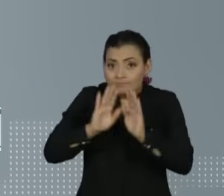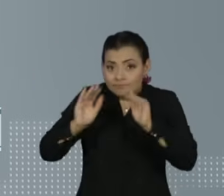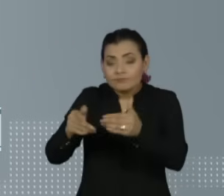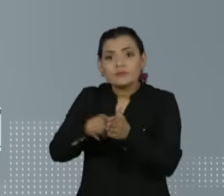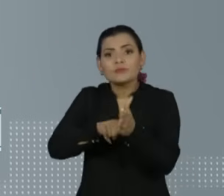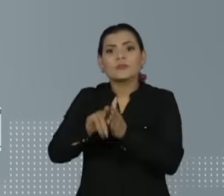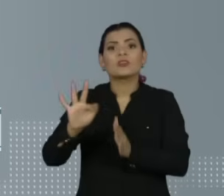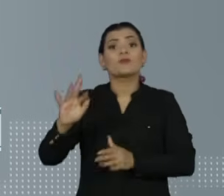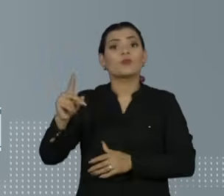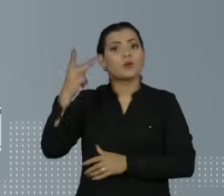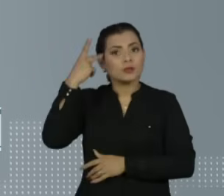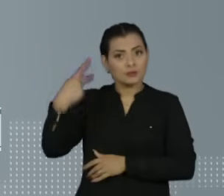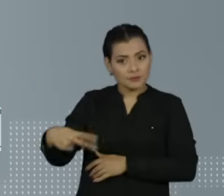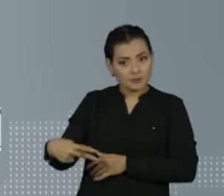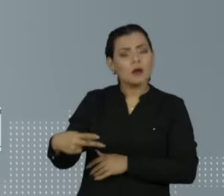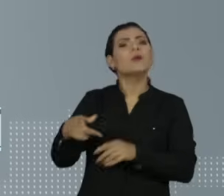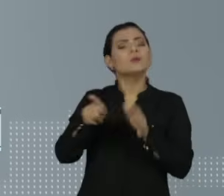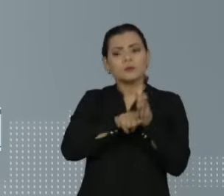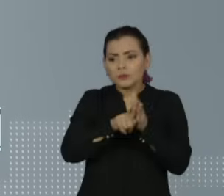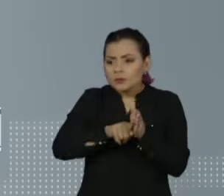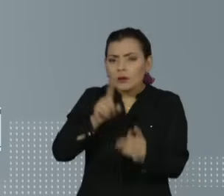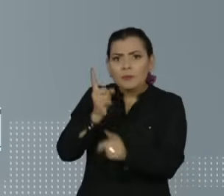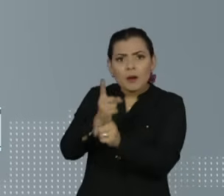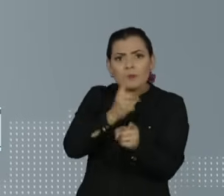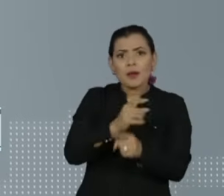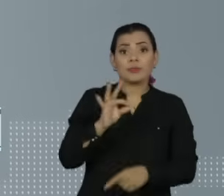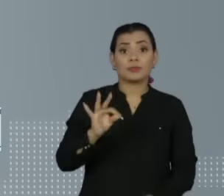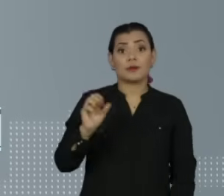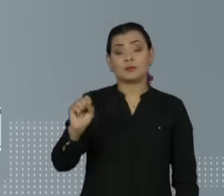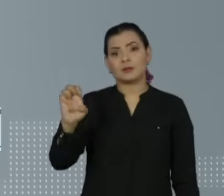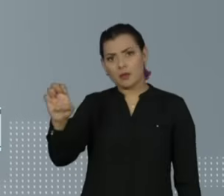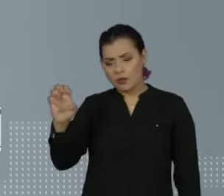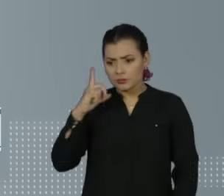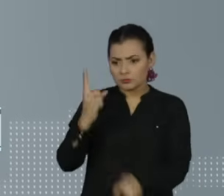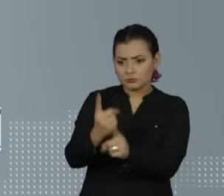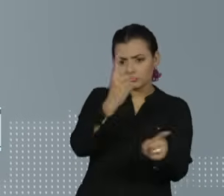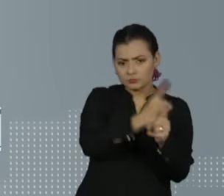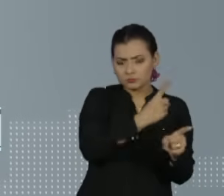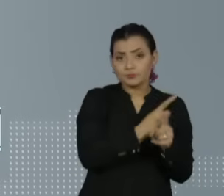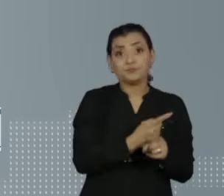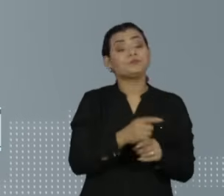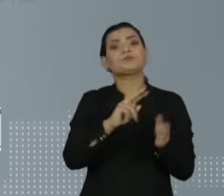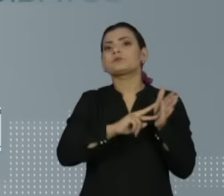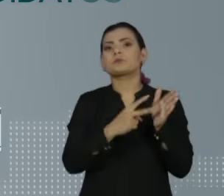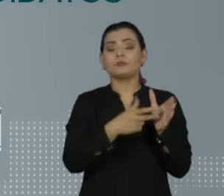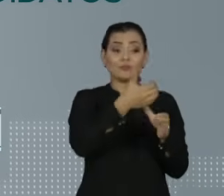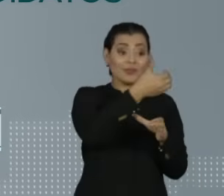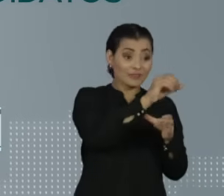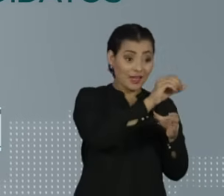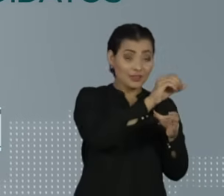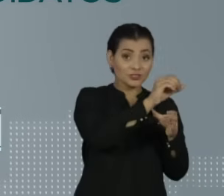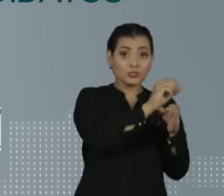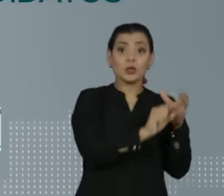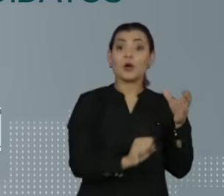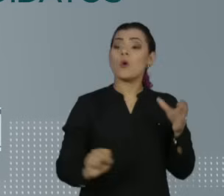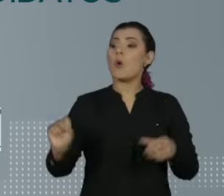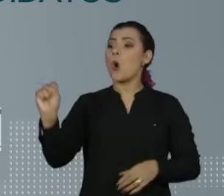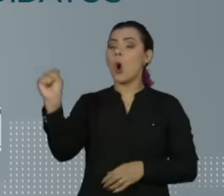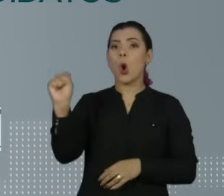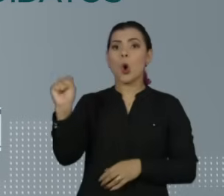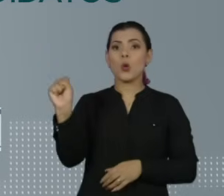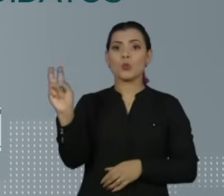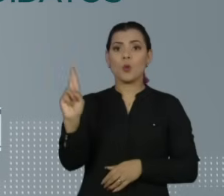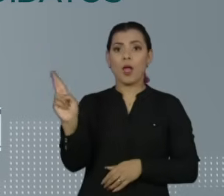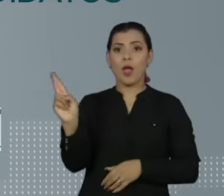jornal Folha de São Paulo, com base em dados da Justiça Eleitoral. Isso significa que 8 de cada 10 reais dos fundos